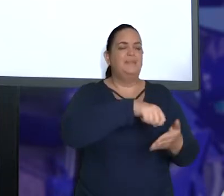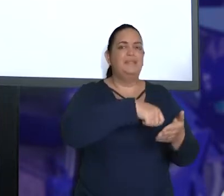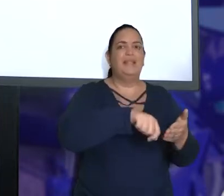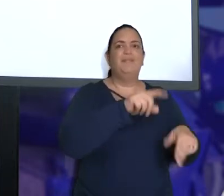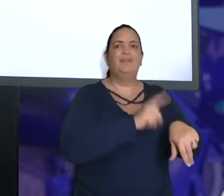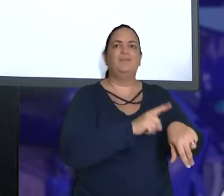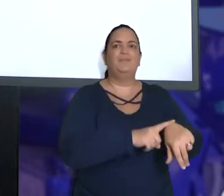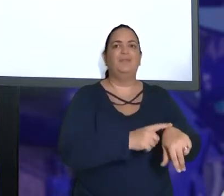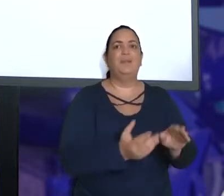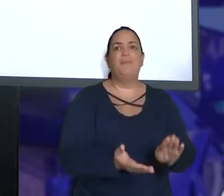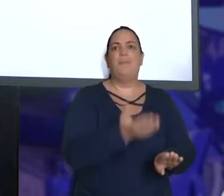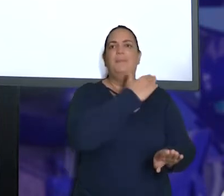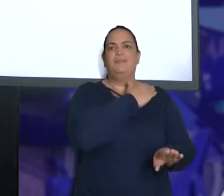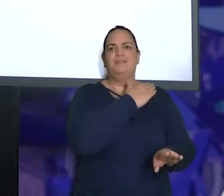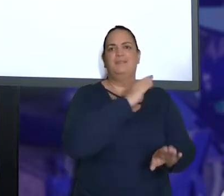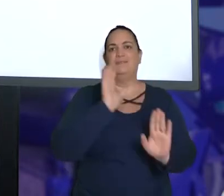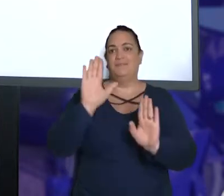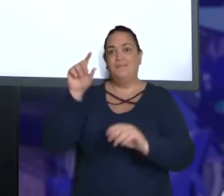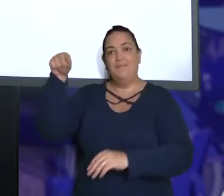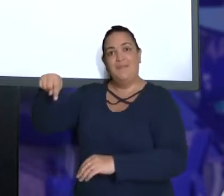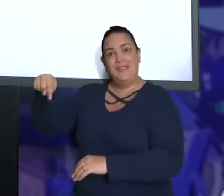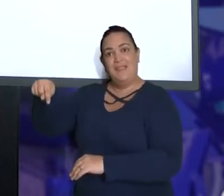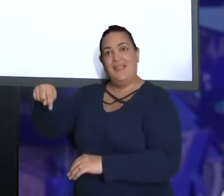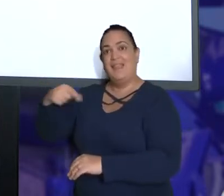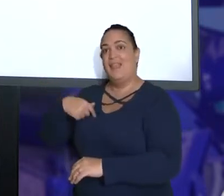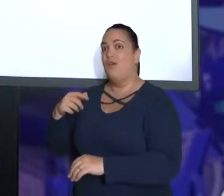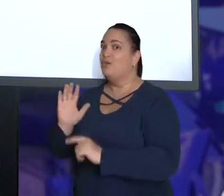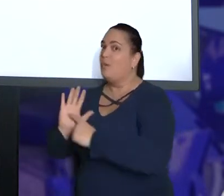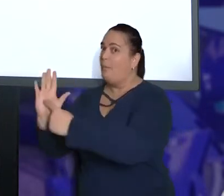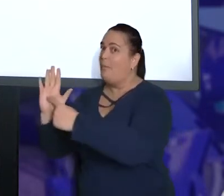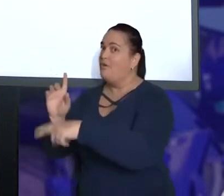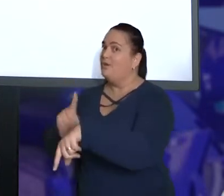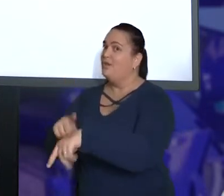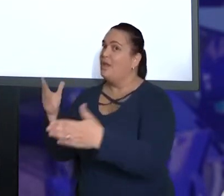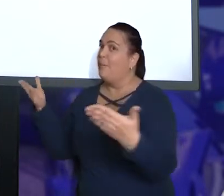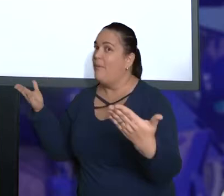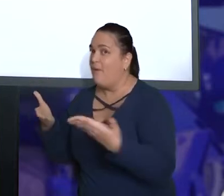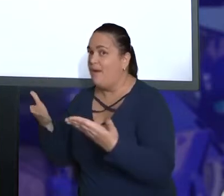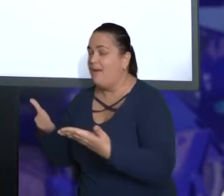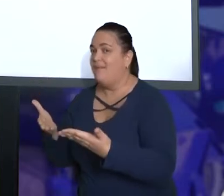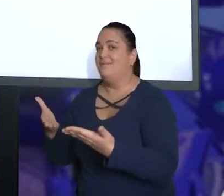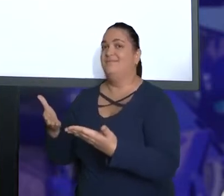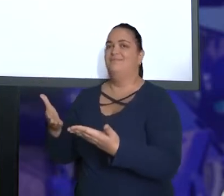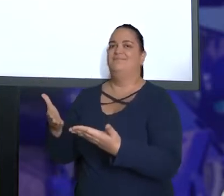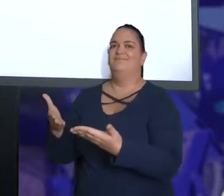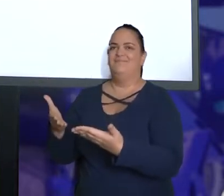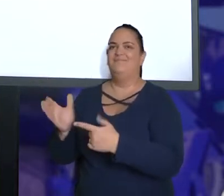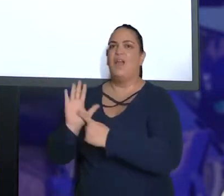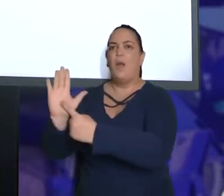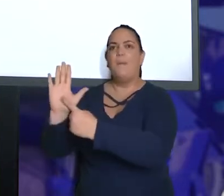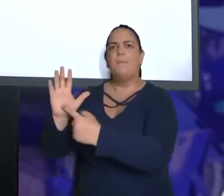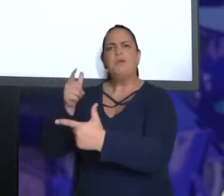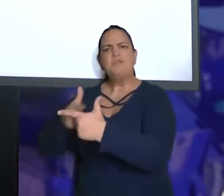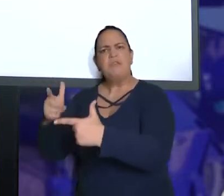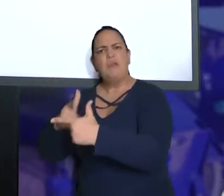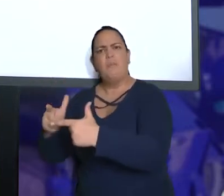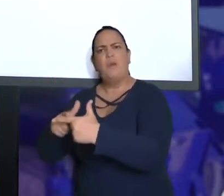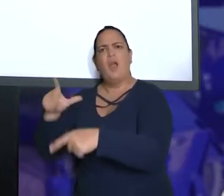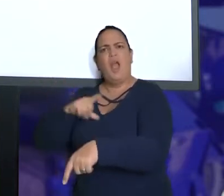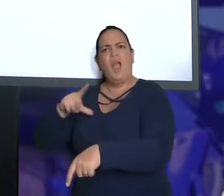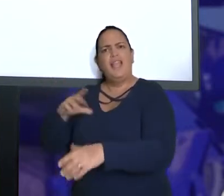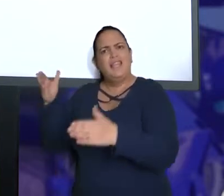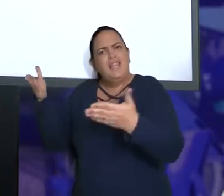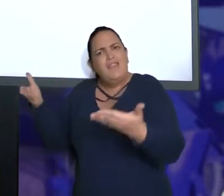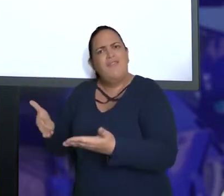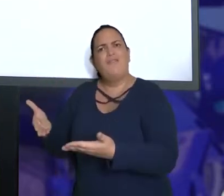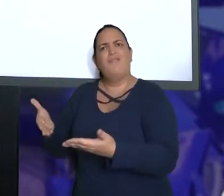no passado. Já na carta aberta, eu estou escrevendo no presente, porque eu estou tentando mostrar para você um problema do hoje, um problema